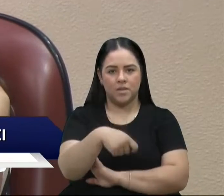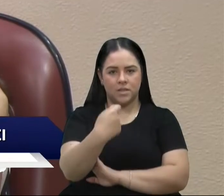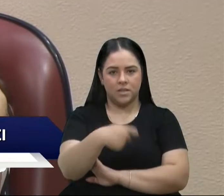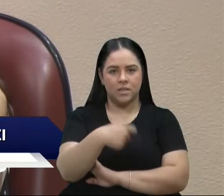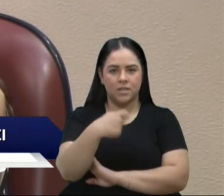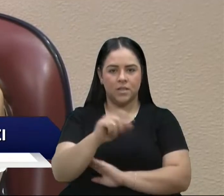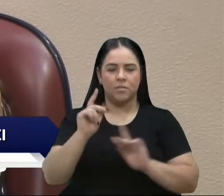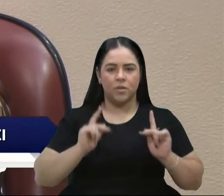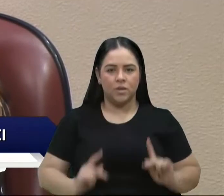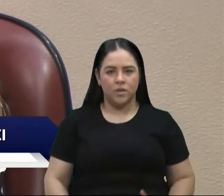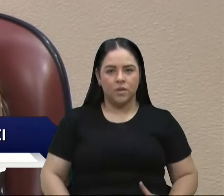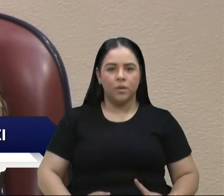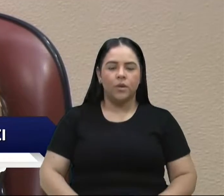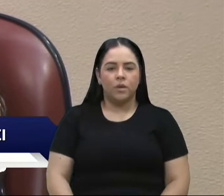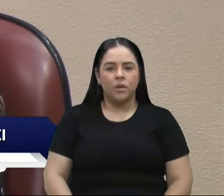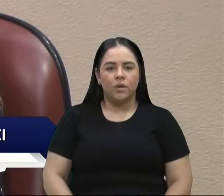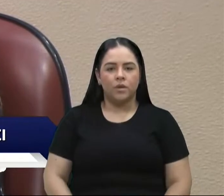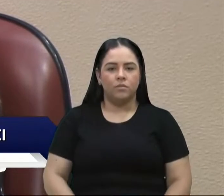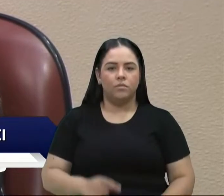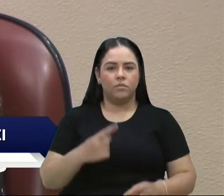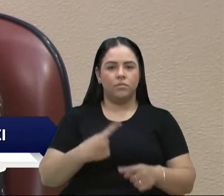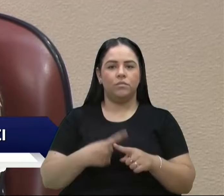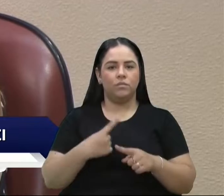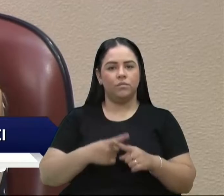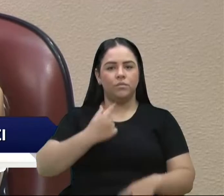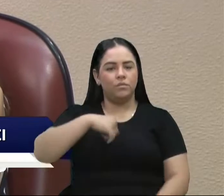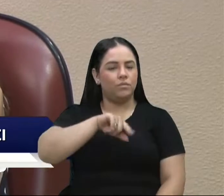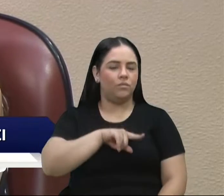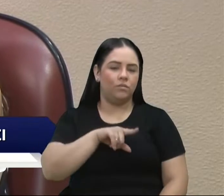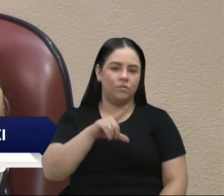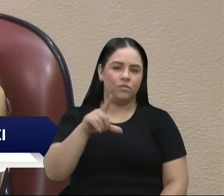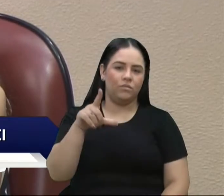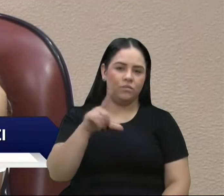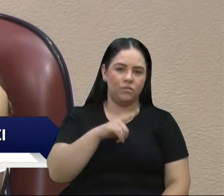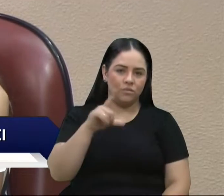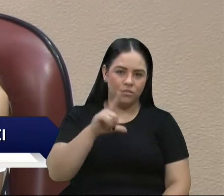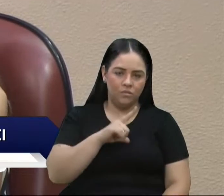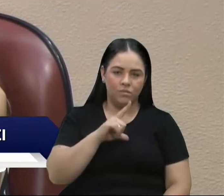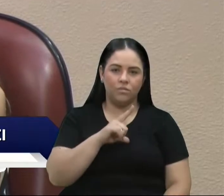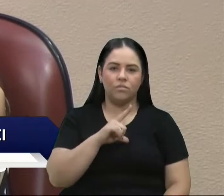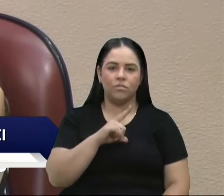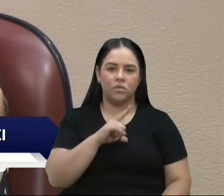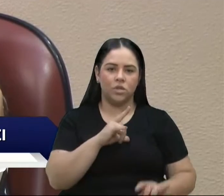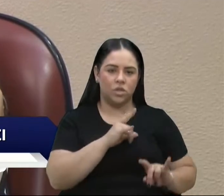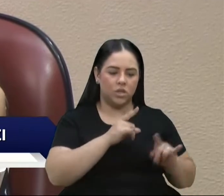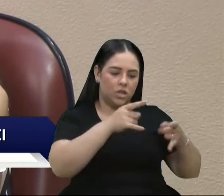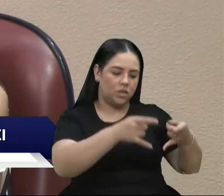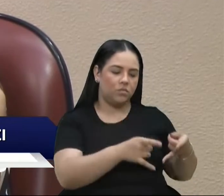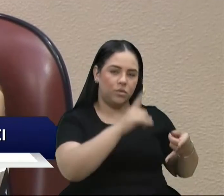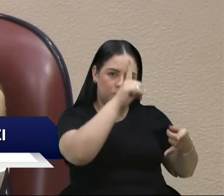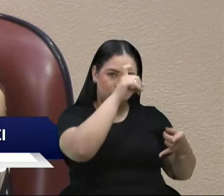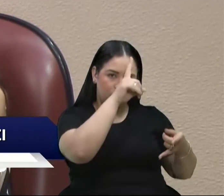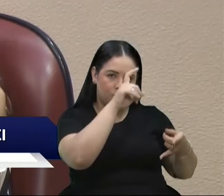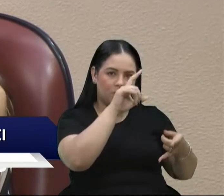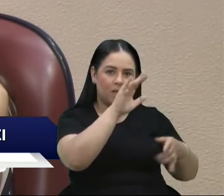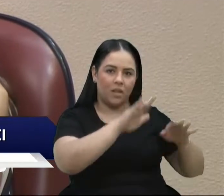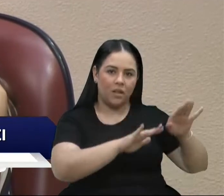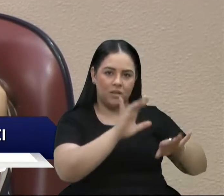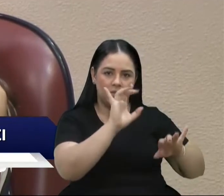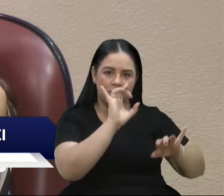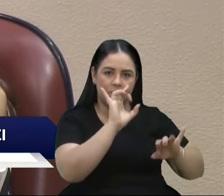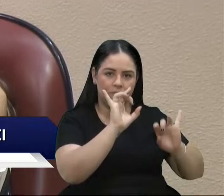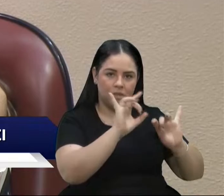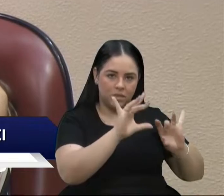paciente, porque nós temos a oferta de internação hospitalar de acordo com a especialidade e